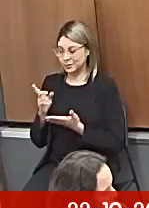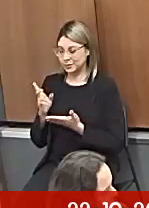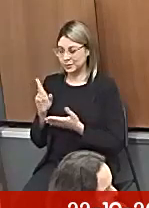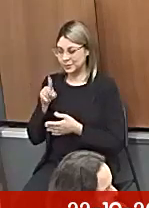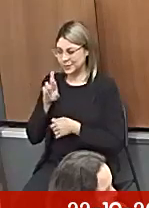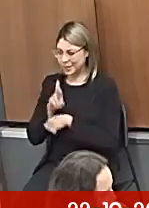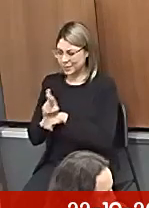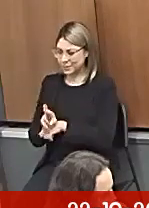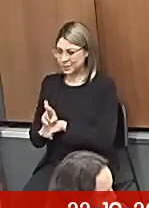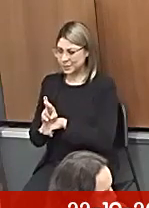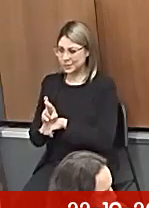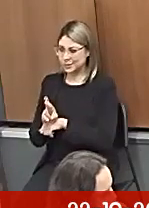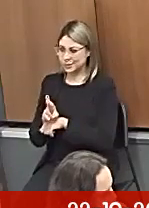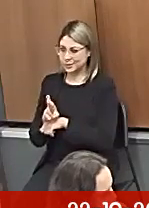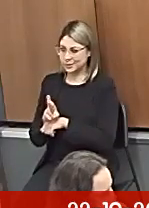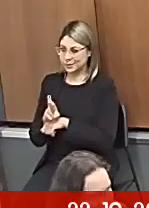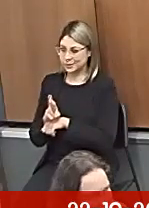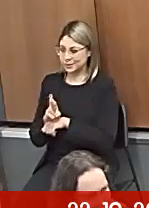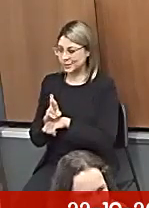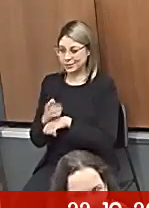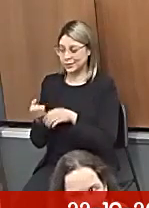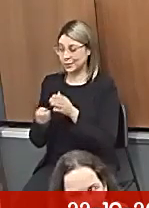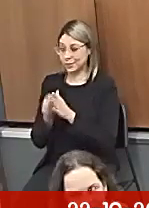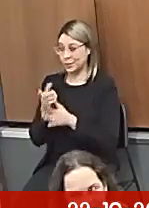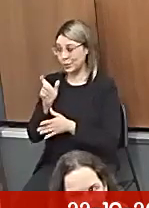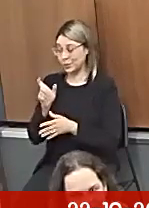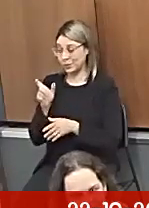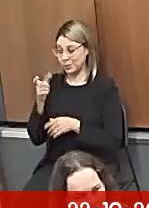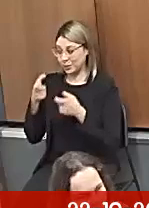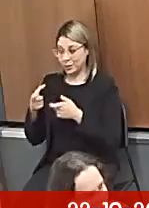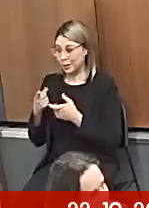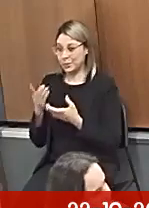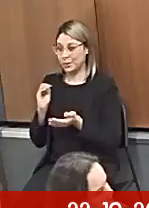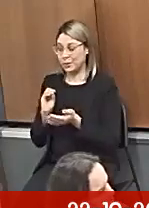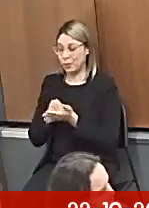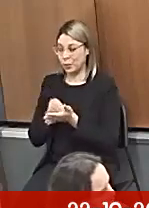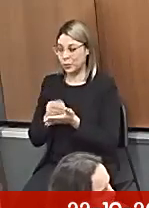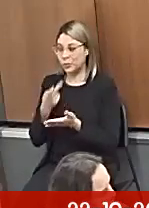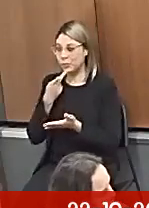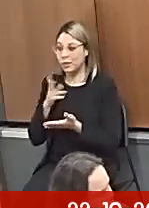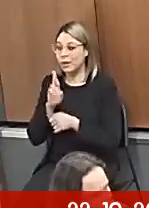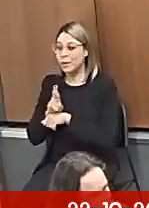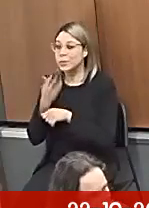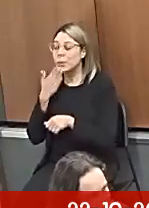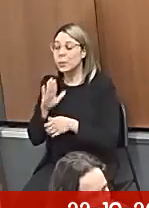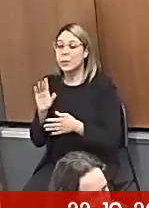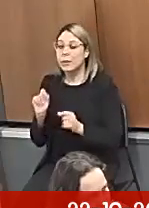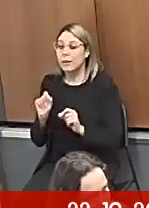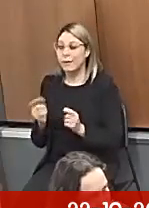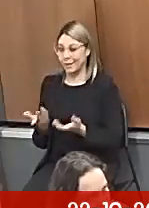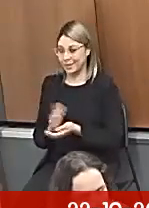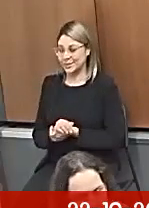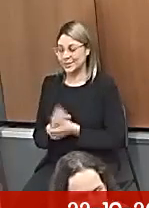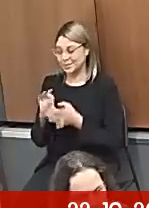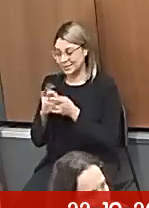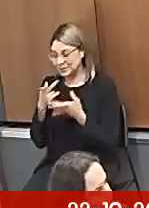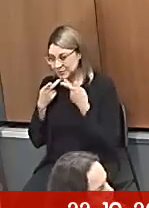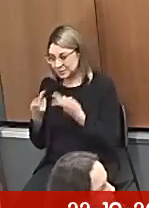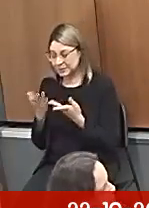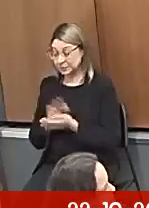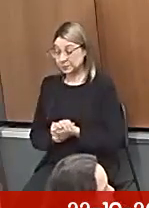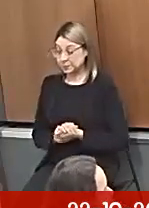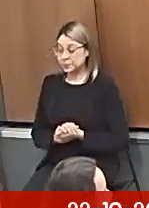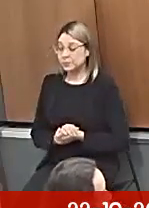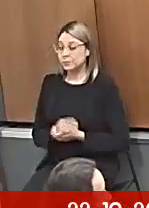Você representa tantos órgãos e tanta, você tem tanta representatividade. Não, pois é, a gente tem uma história mas pode, grande. Pode falar aí o que for. E eu